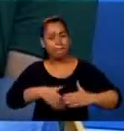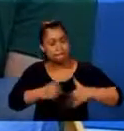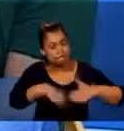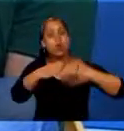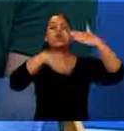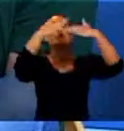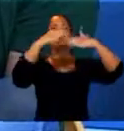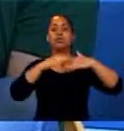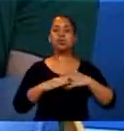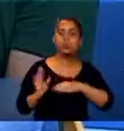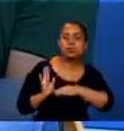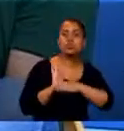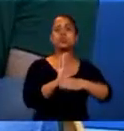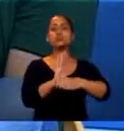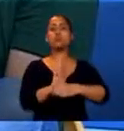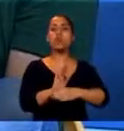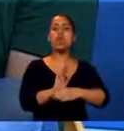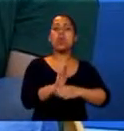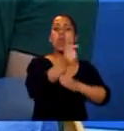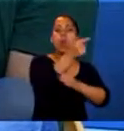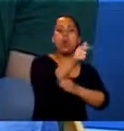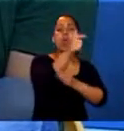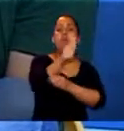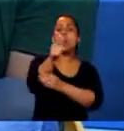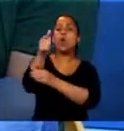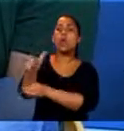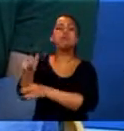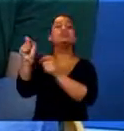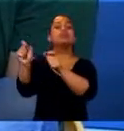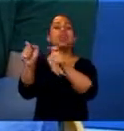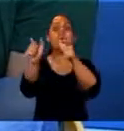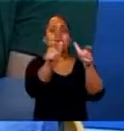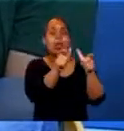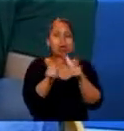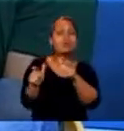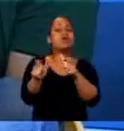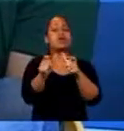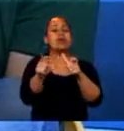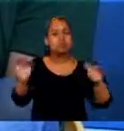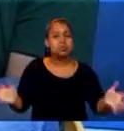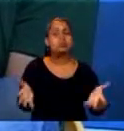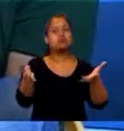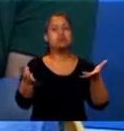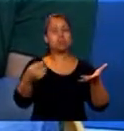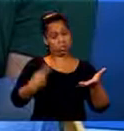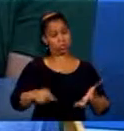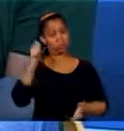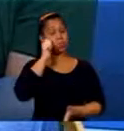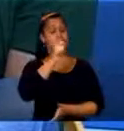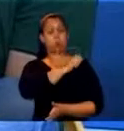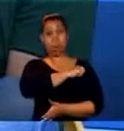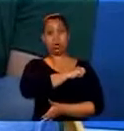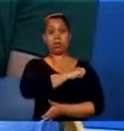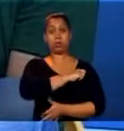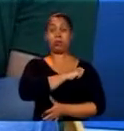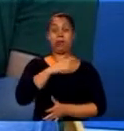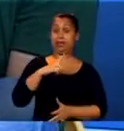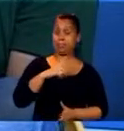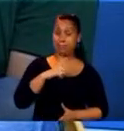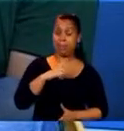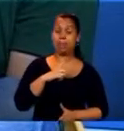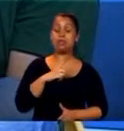e ajudou aí muitas outras entidades, né, a se fortalecerem. E hoje São José do Rio Preto, ela tem